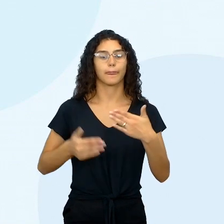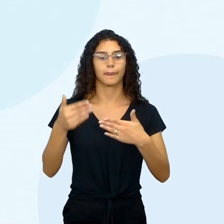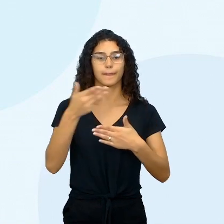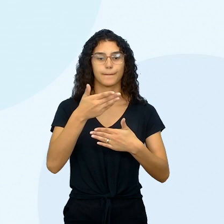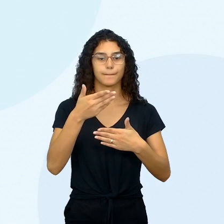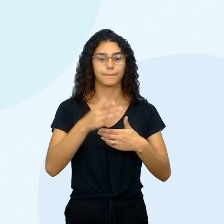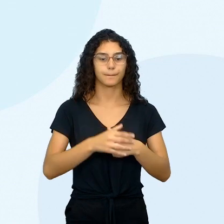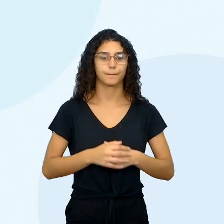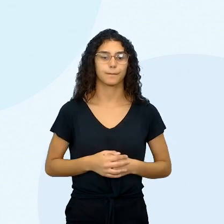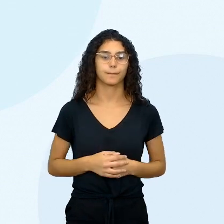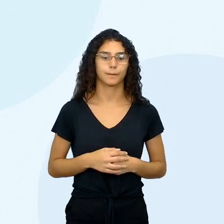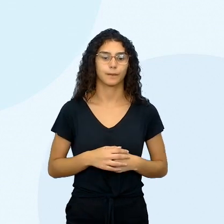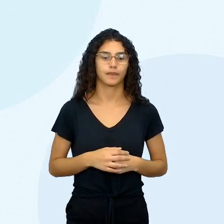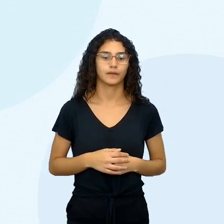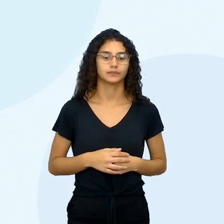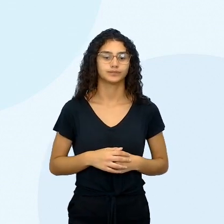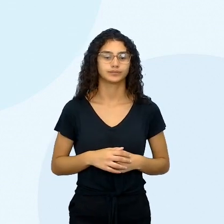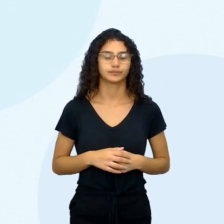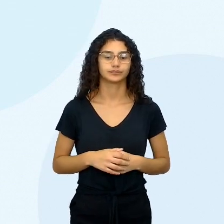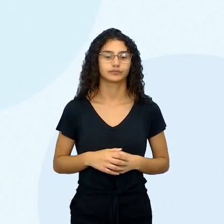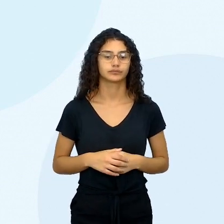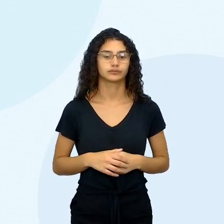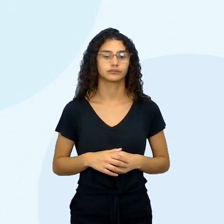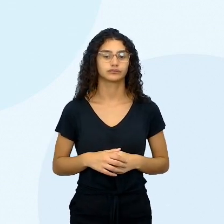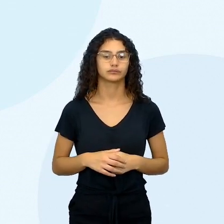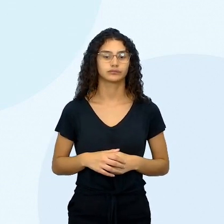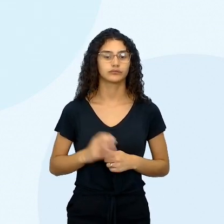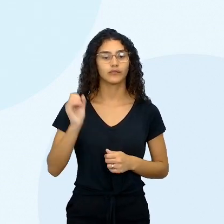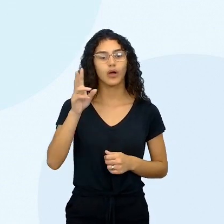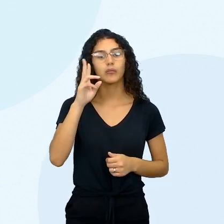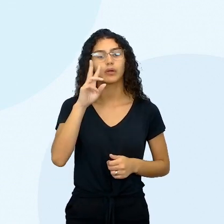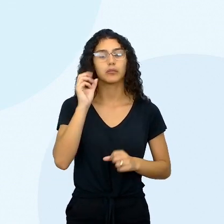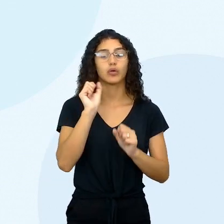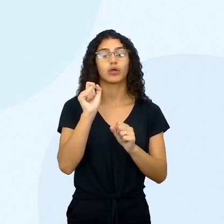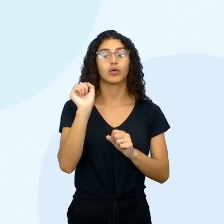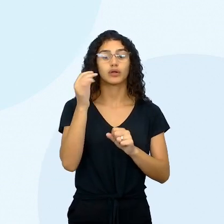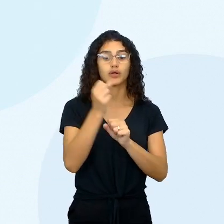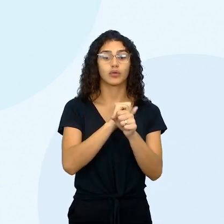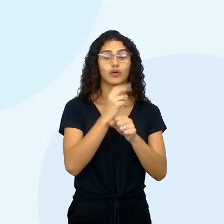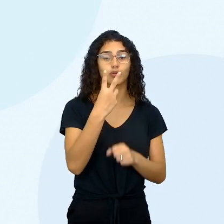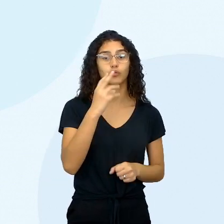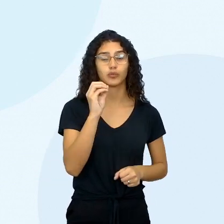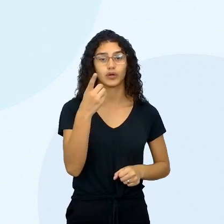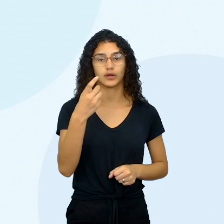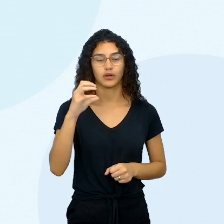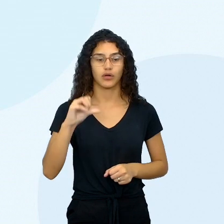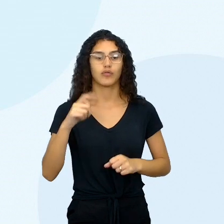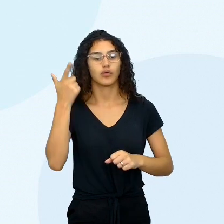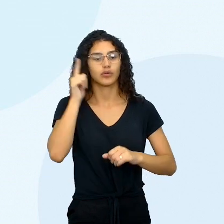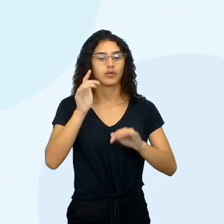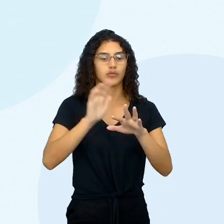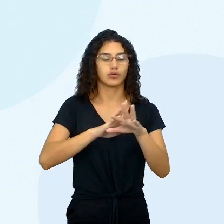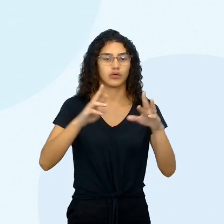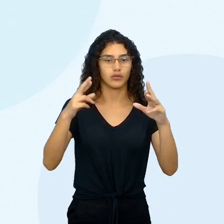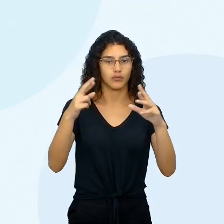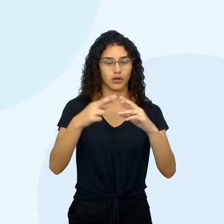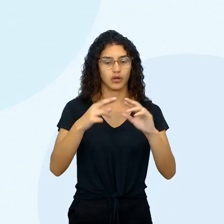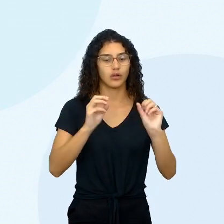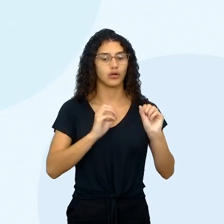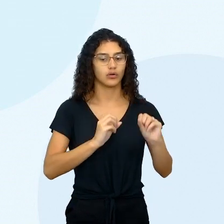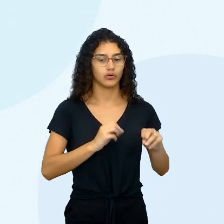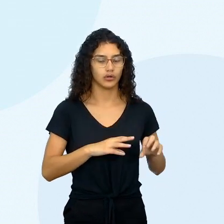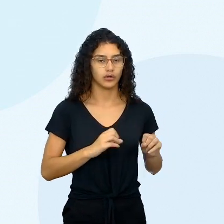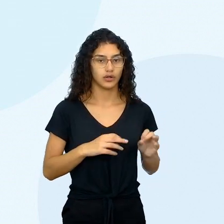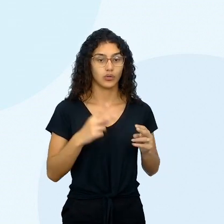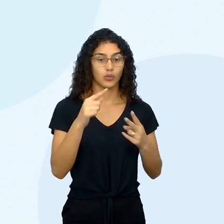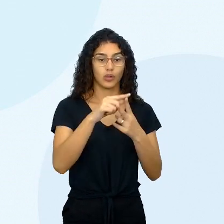próximo slide, aqui é só um overview do que foi em 2019, a gente conseguiu trabalhar com a rede de ensino